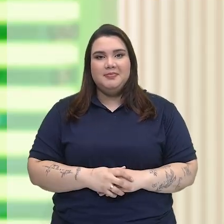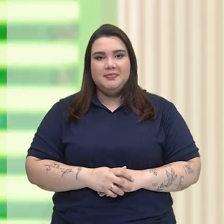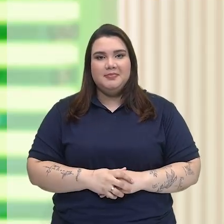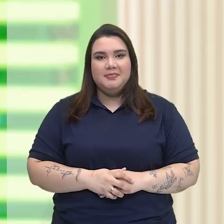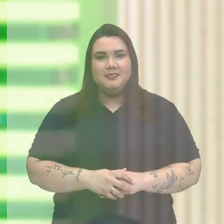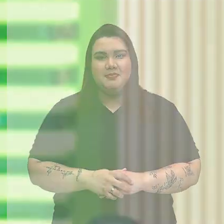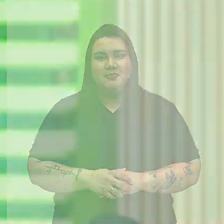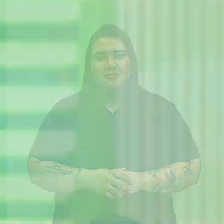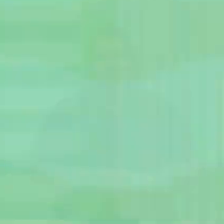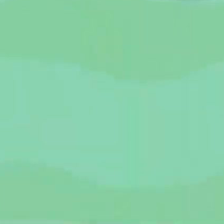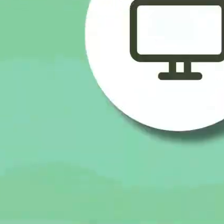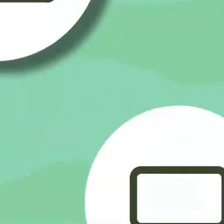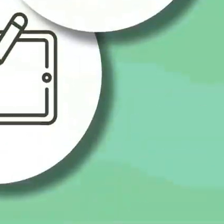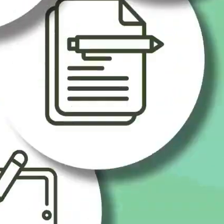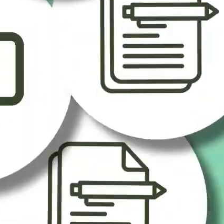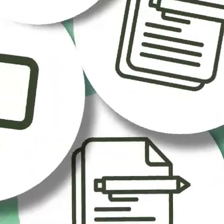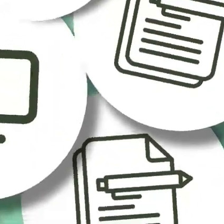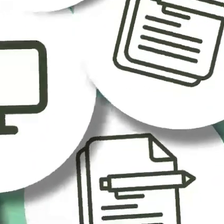aula.